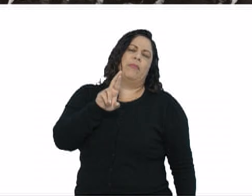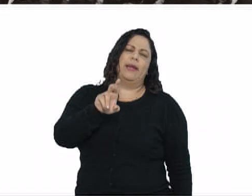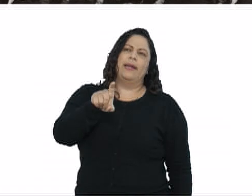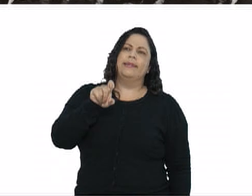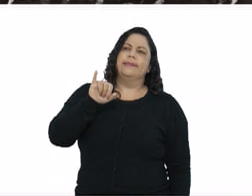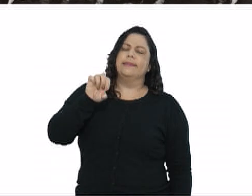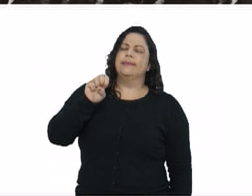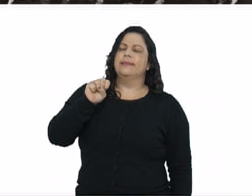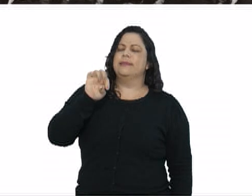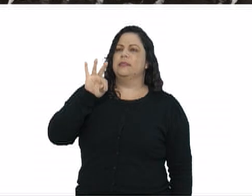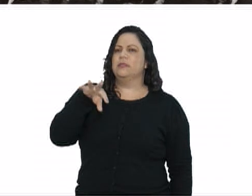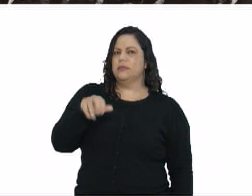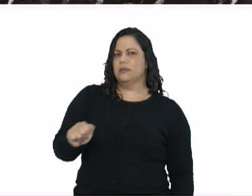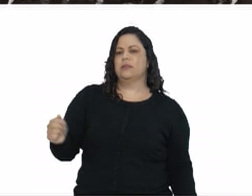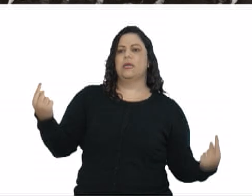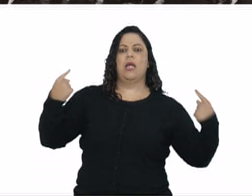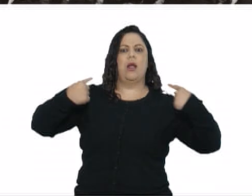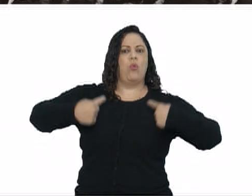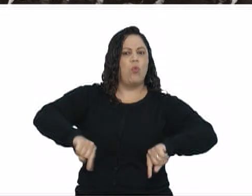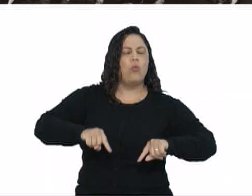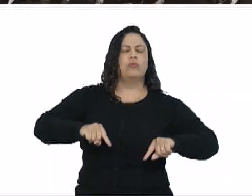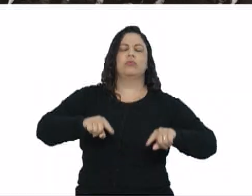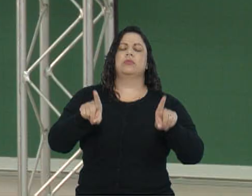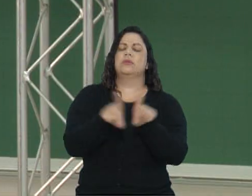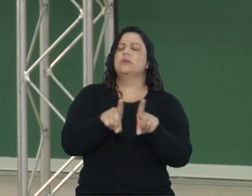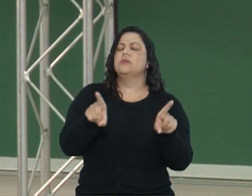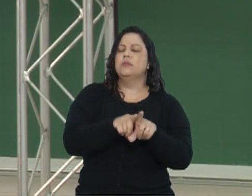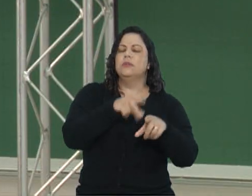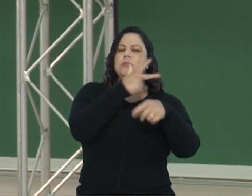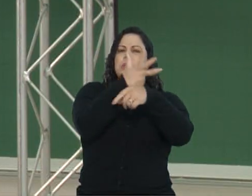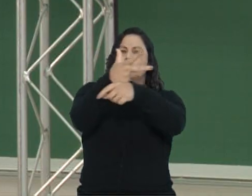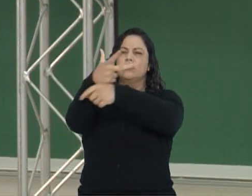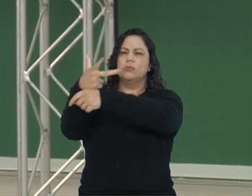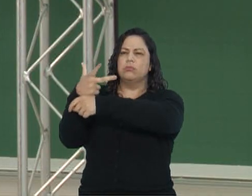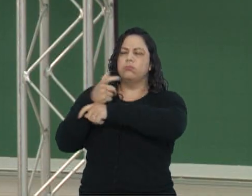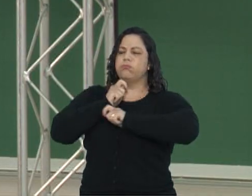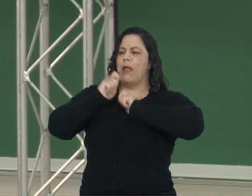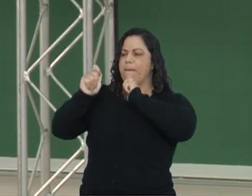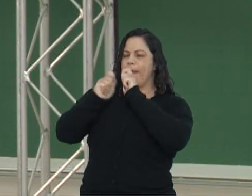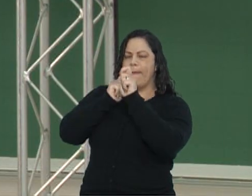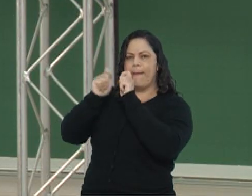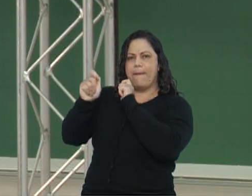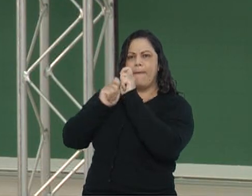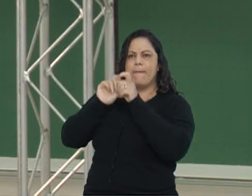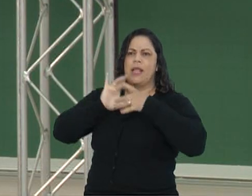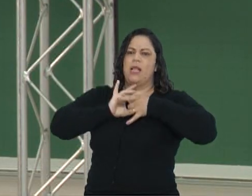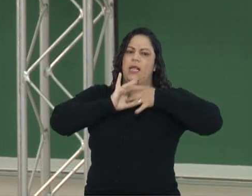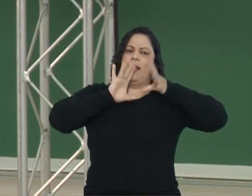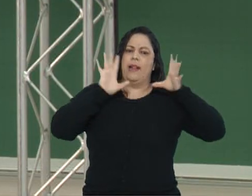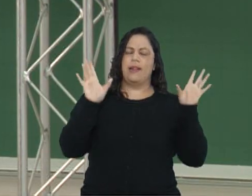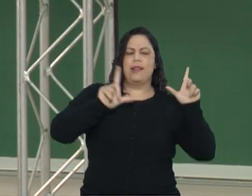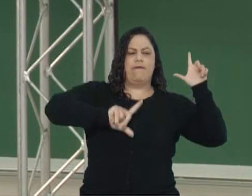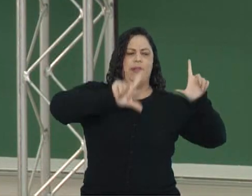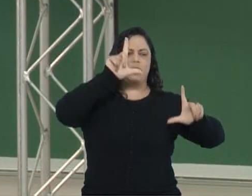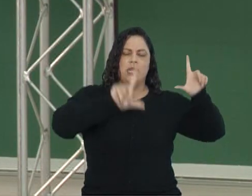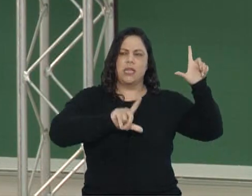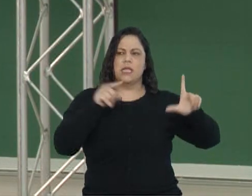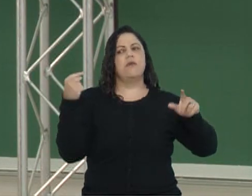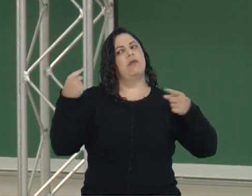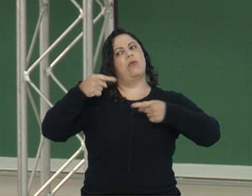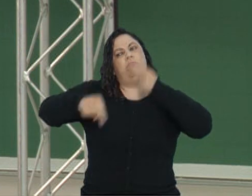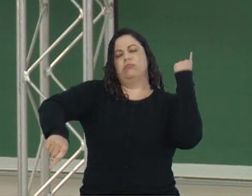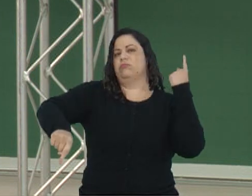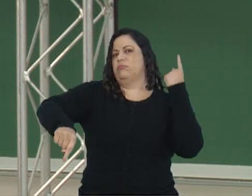Impositor de censura à imprensa. São contra a imprensa, A imprensa é única, a imprensa do partido único, da ideologia do sistema